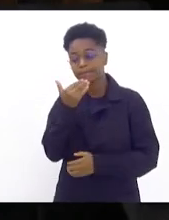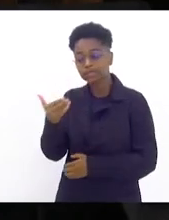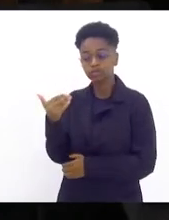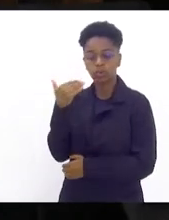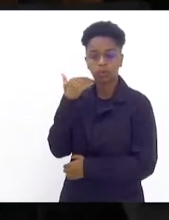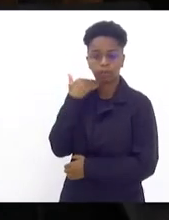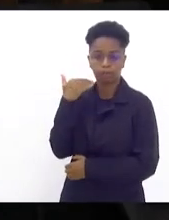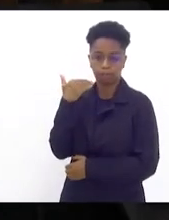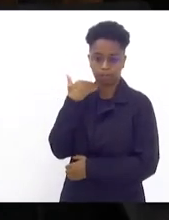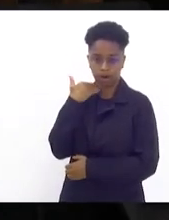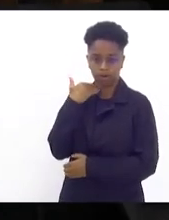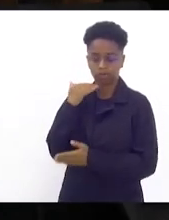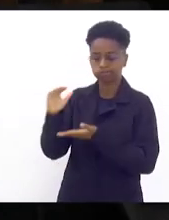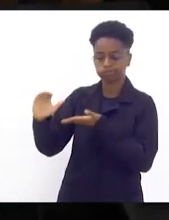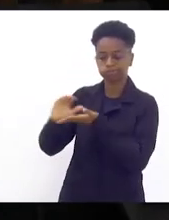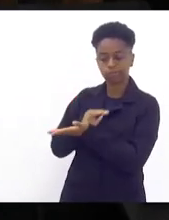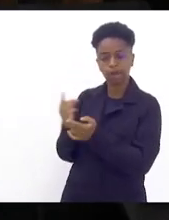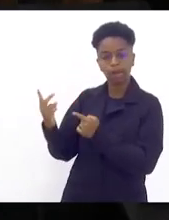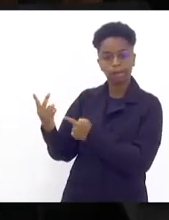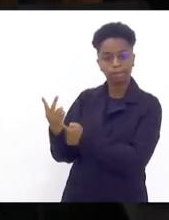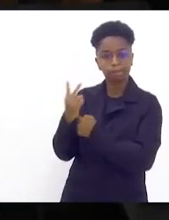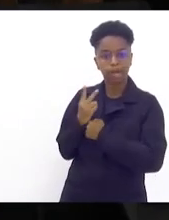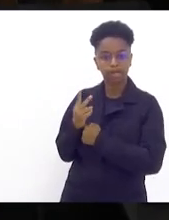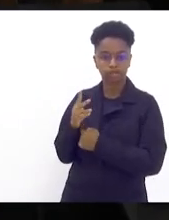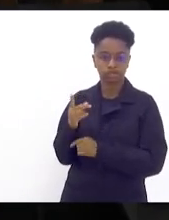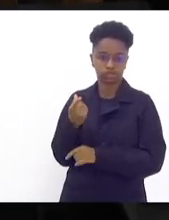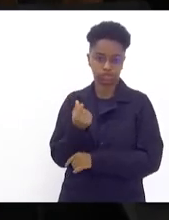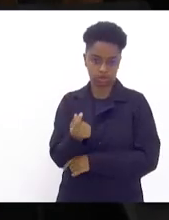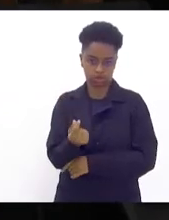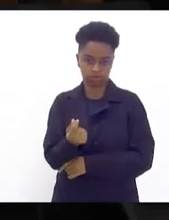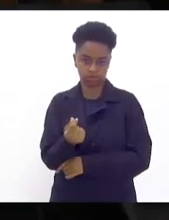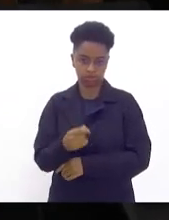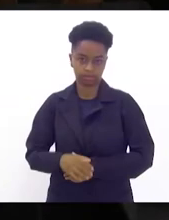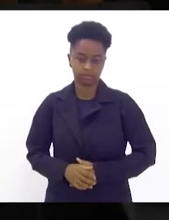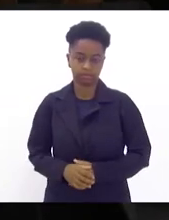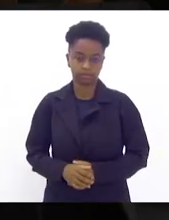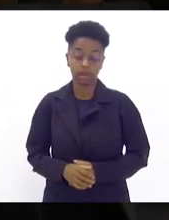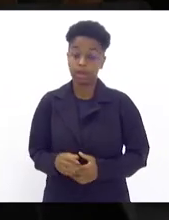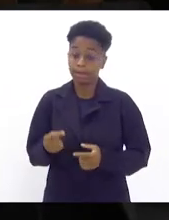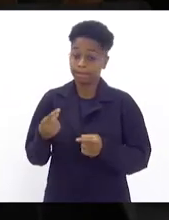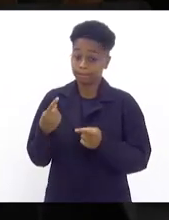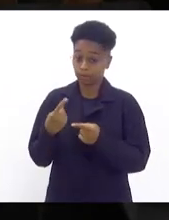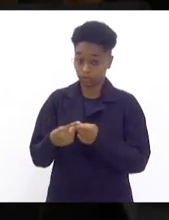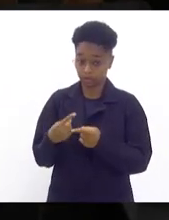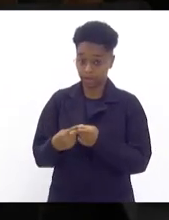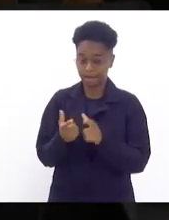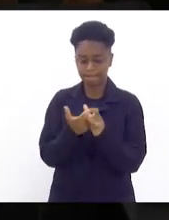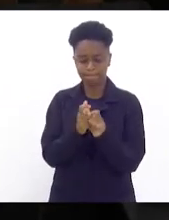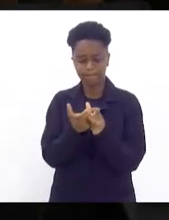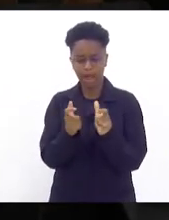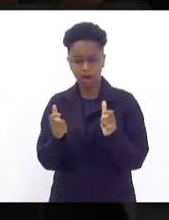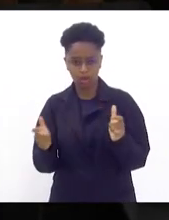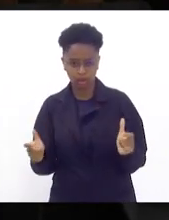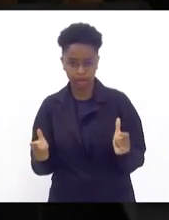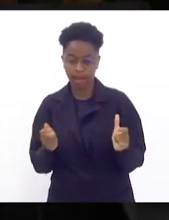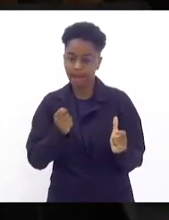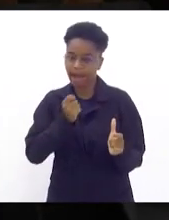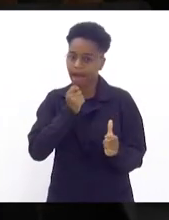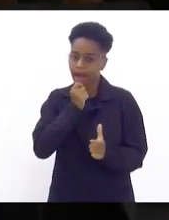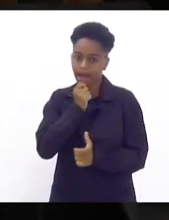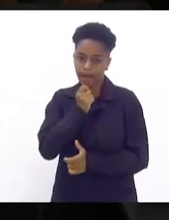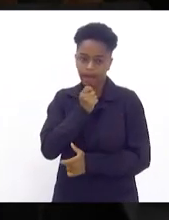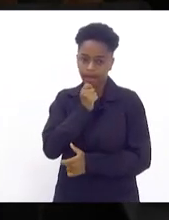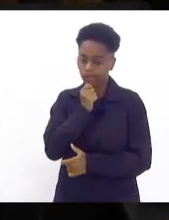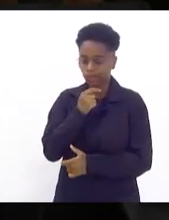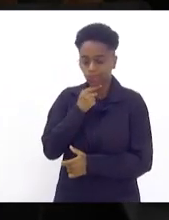tomar novos empréstimos. Até porque a grande imensa maioria ainda não